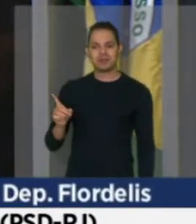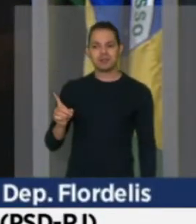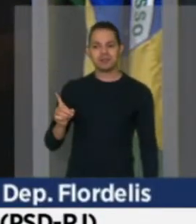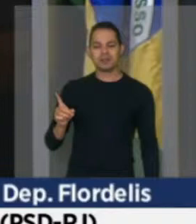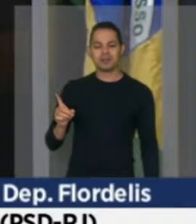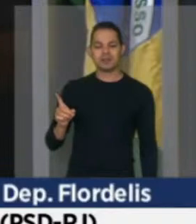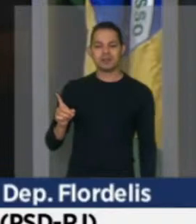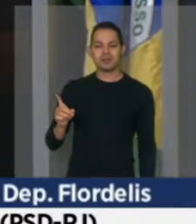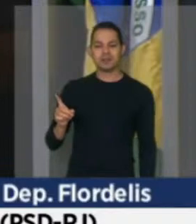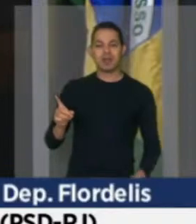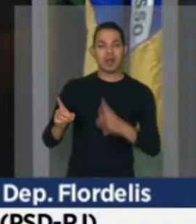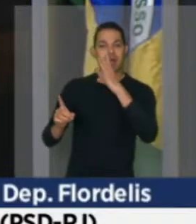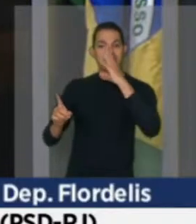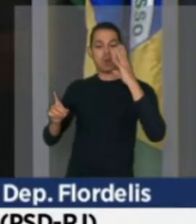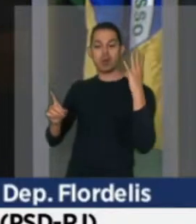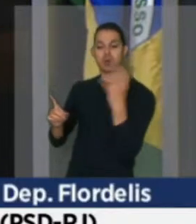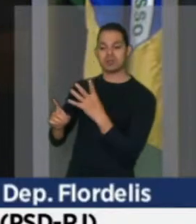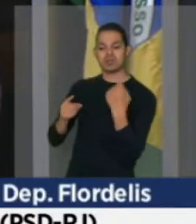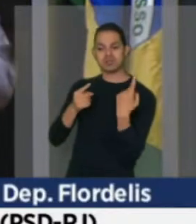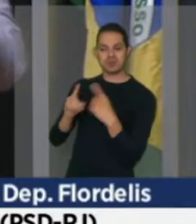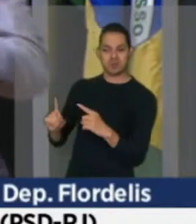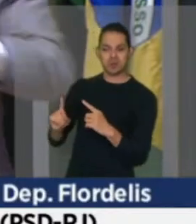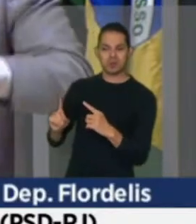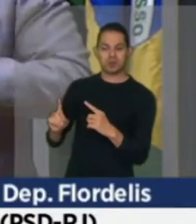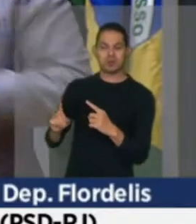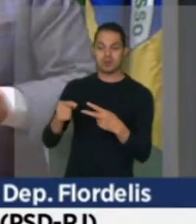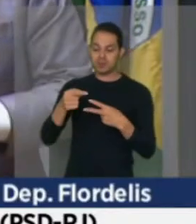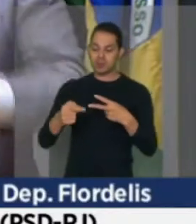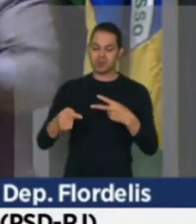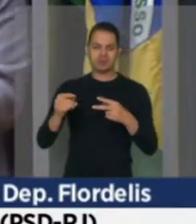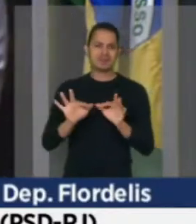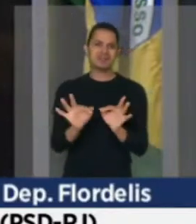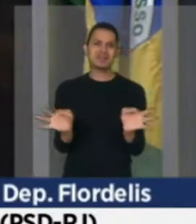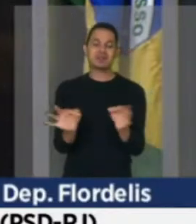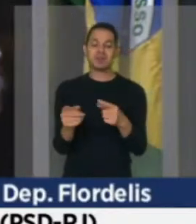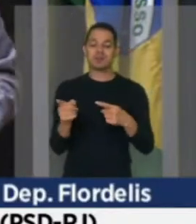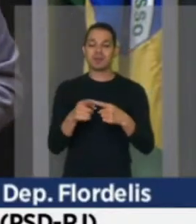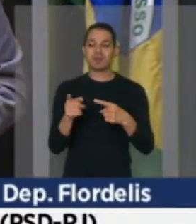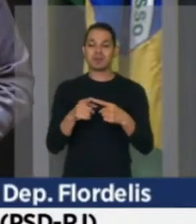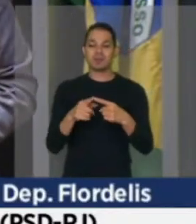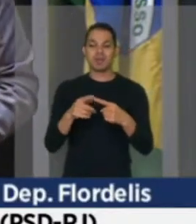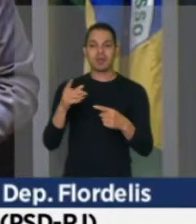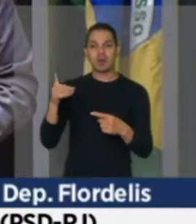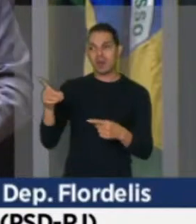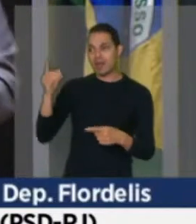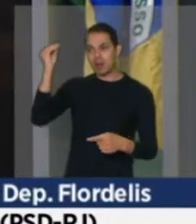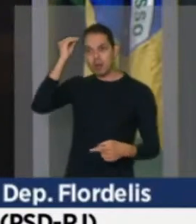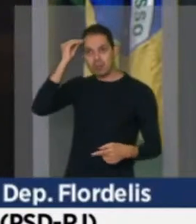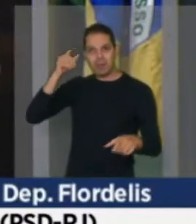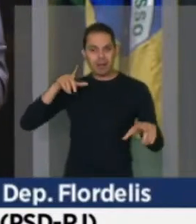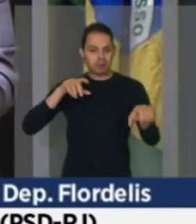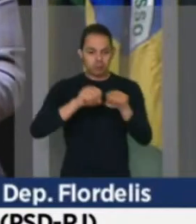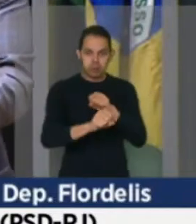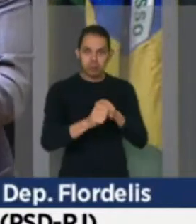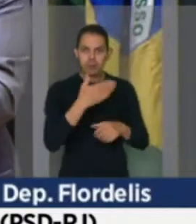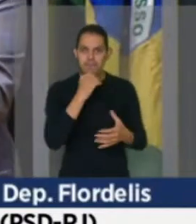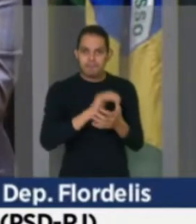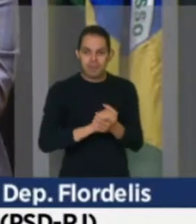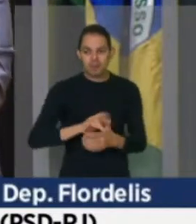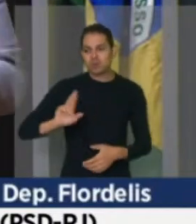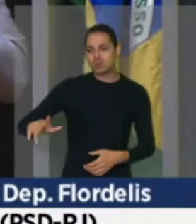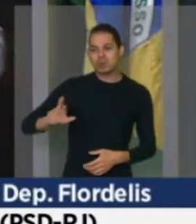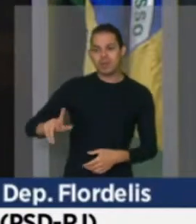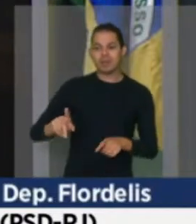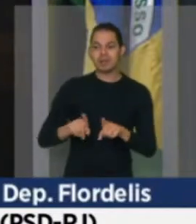dessa acusação que pende contra ela por dois motivos muito simples. Primeiro, porque não foi ela que fez. E segundo, que para ser